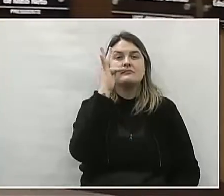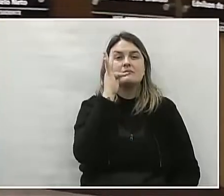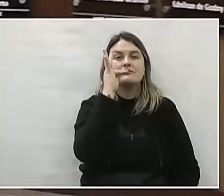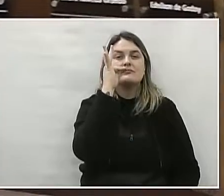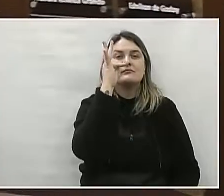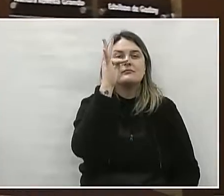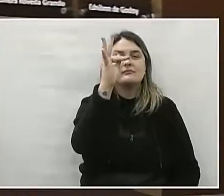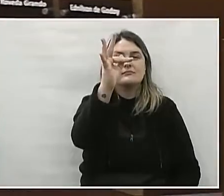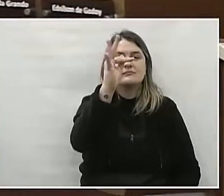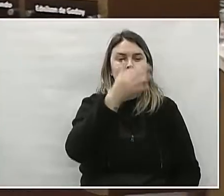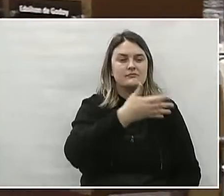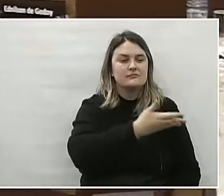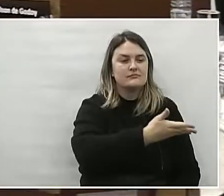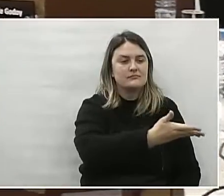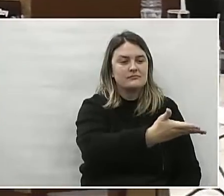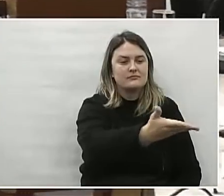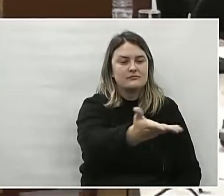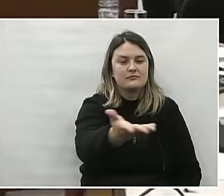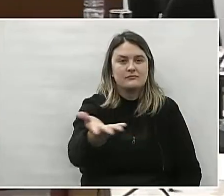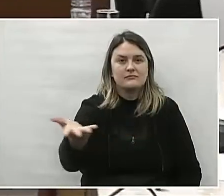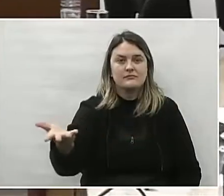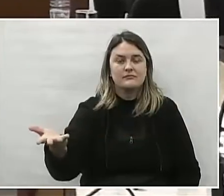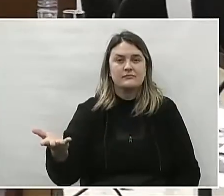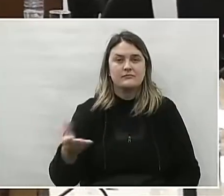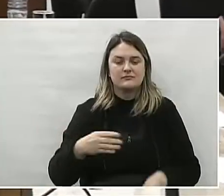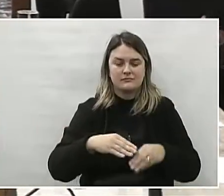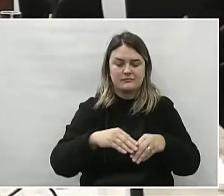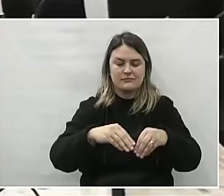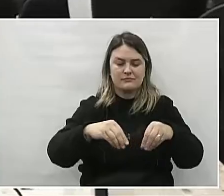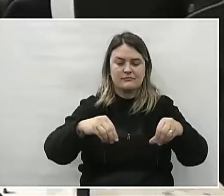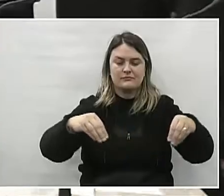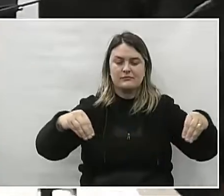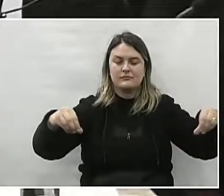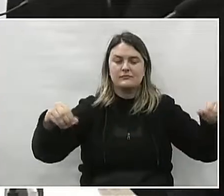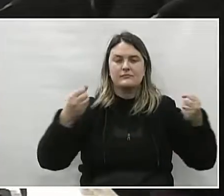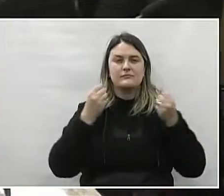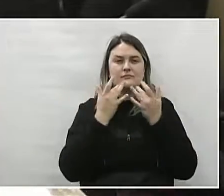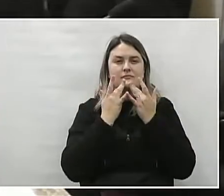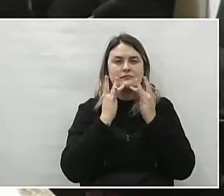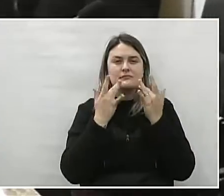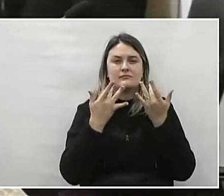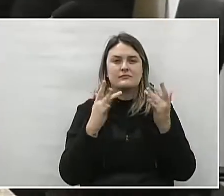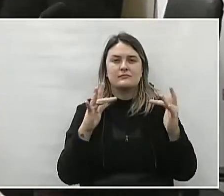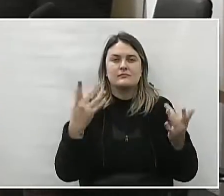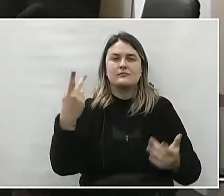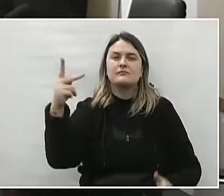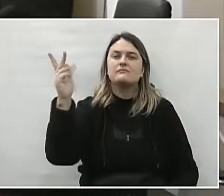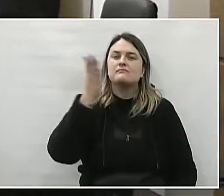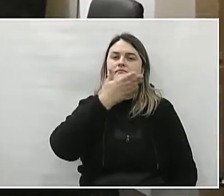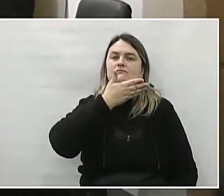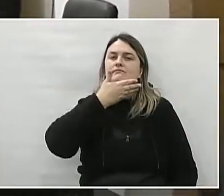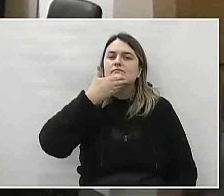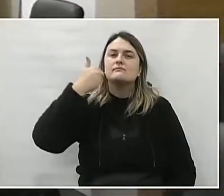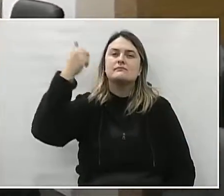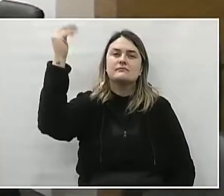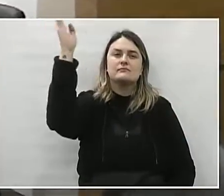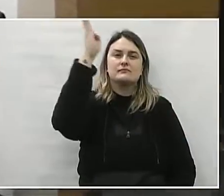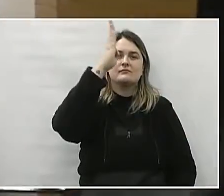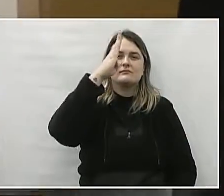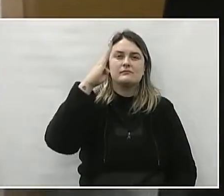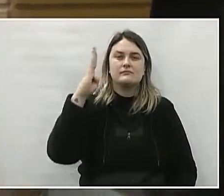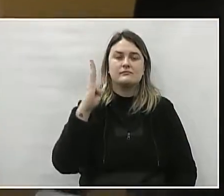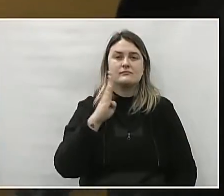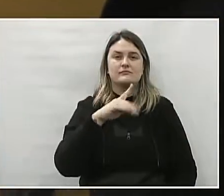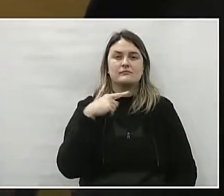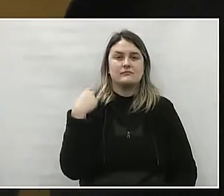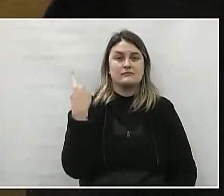pávido, colosso. E o teu futuro espera essa grandeza, a terra adorada. Entre